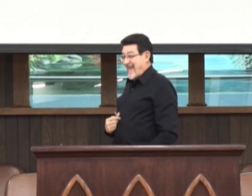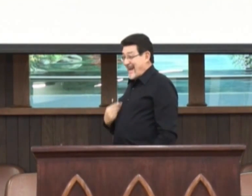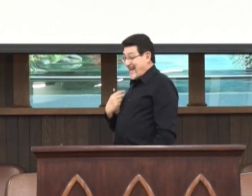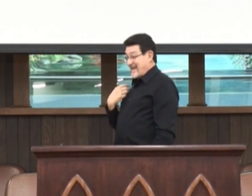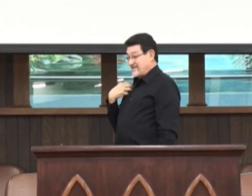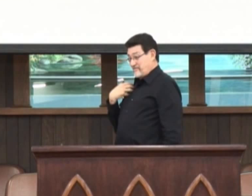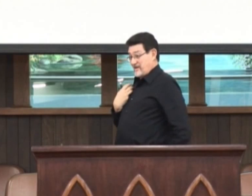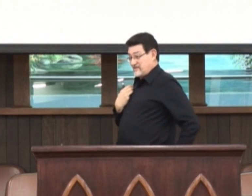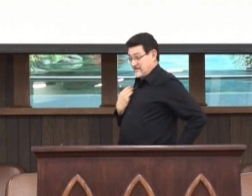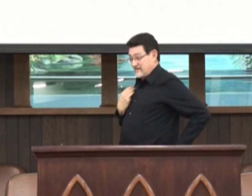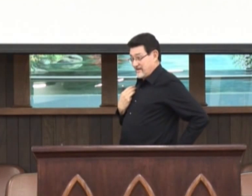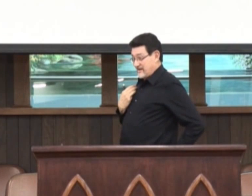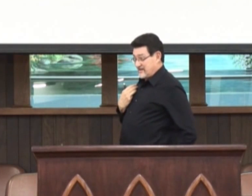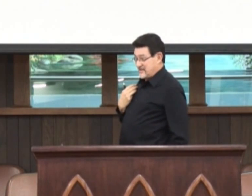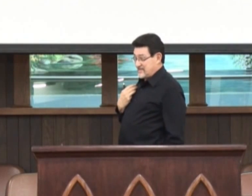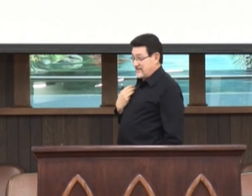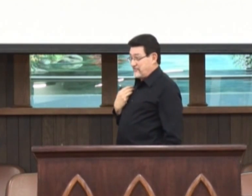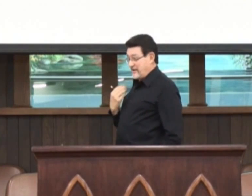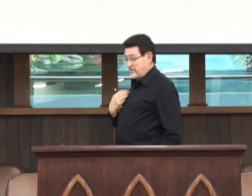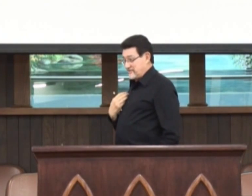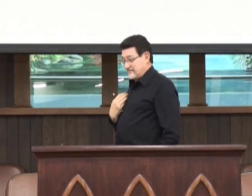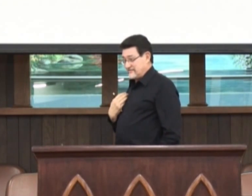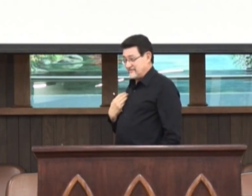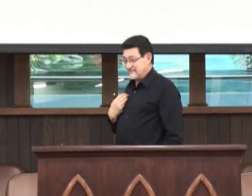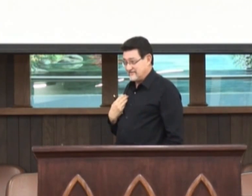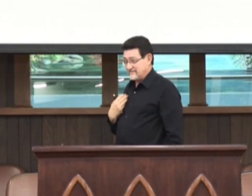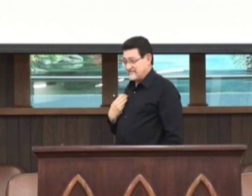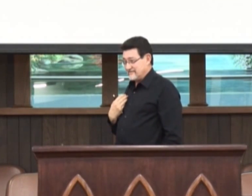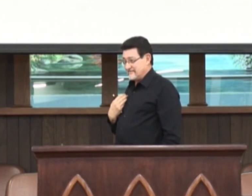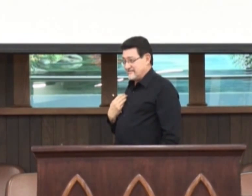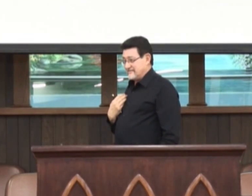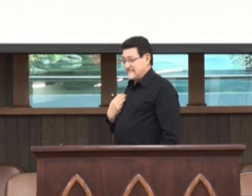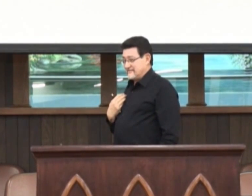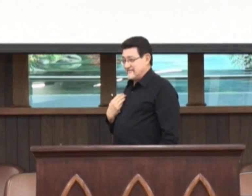pai, elegantemente, diz assim: filho,